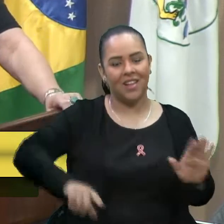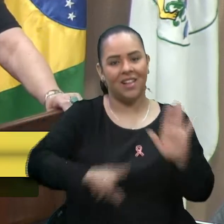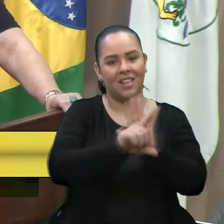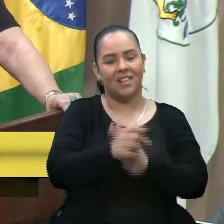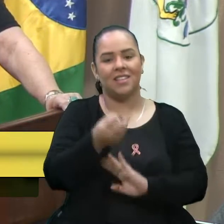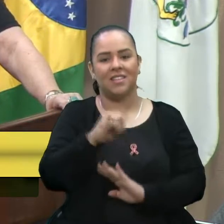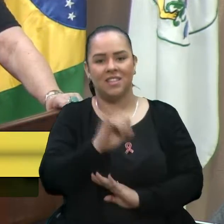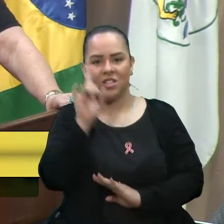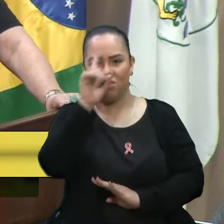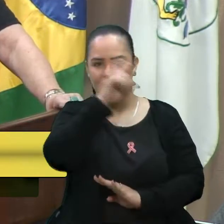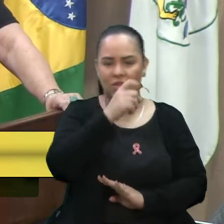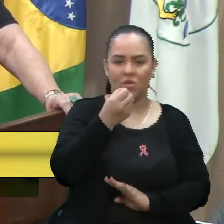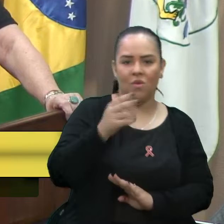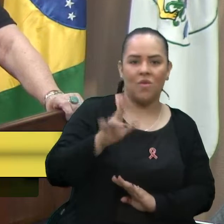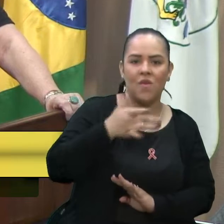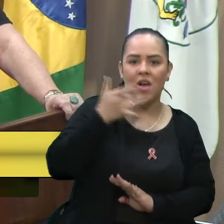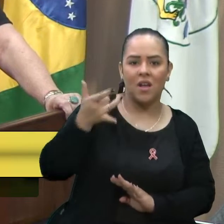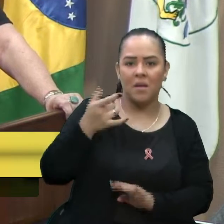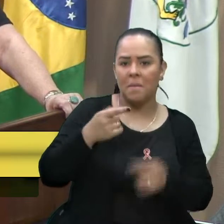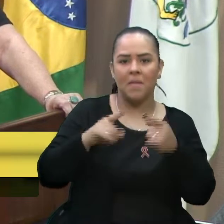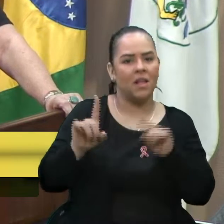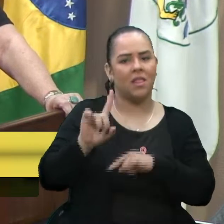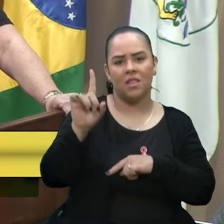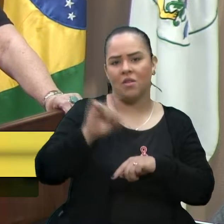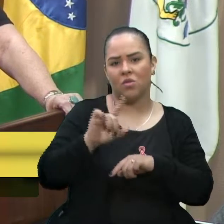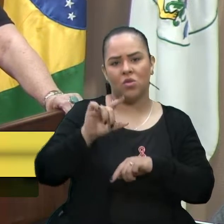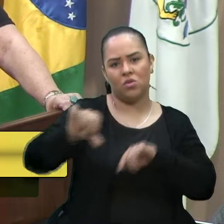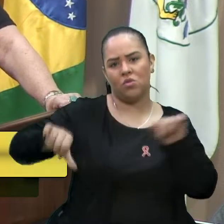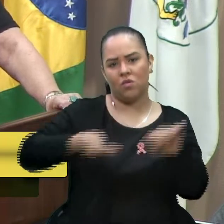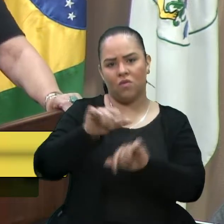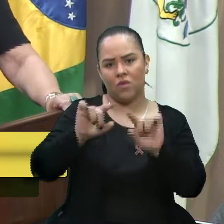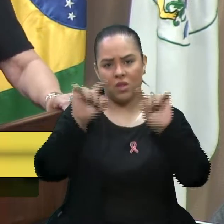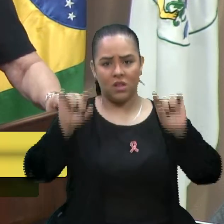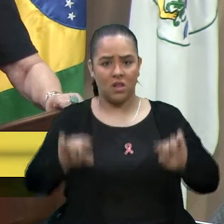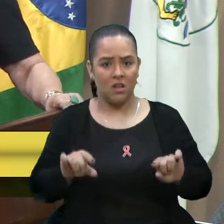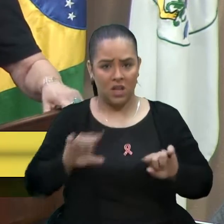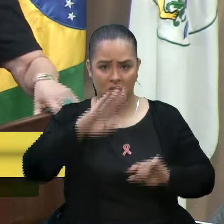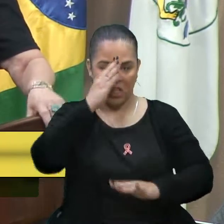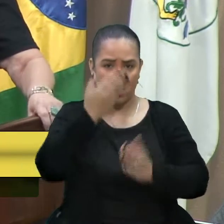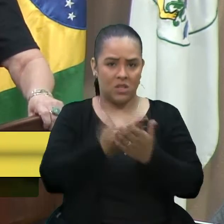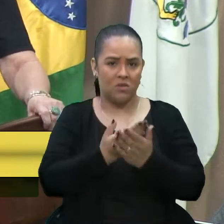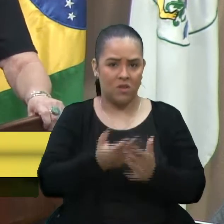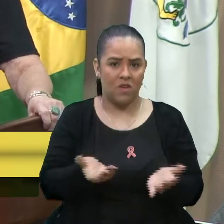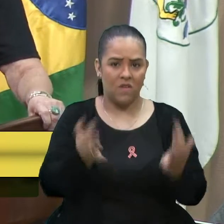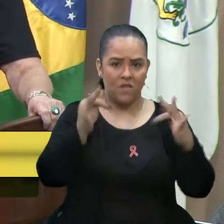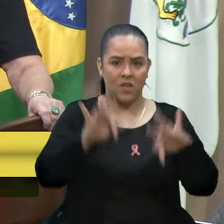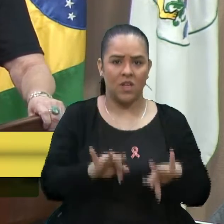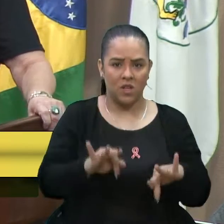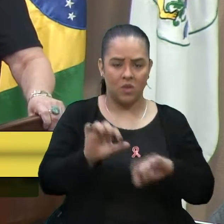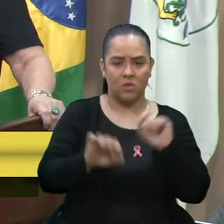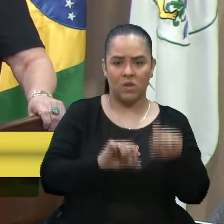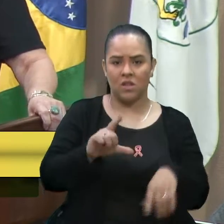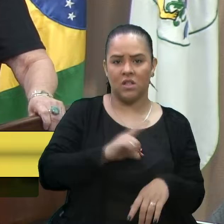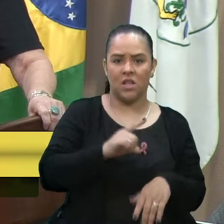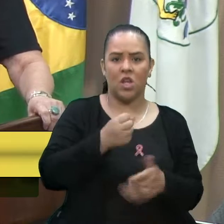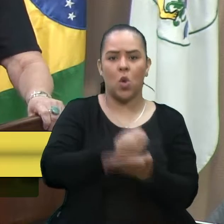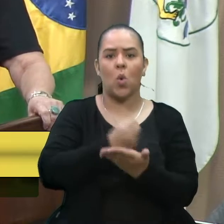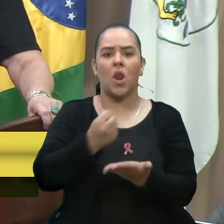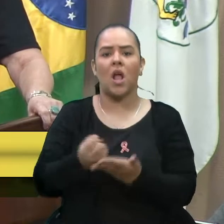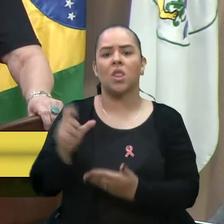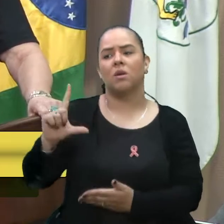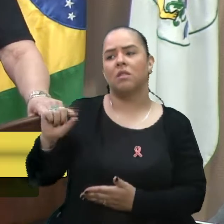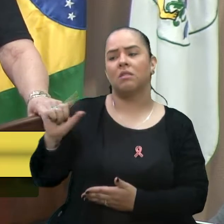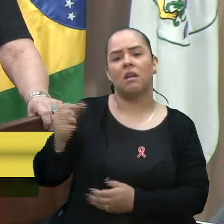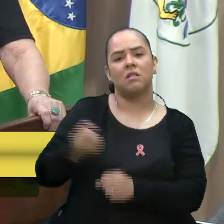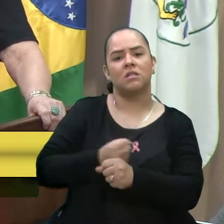coisas. Mas não se muda o servidor público, achando que acabar com a estabilidade e ter contrato por 10 anos ou